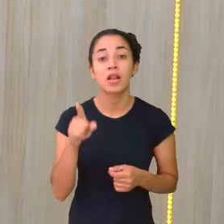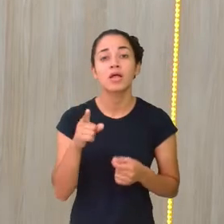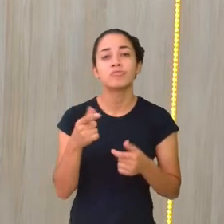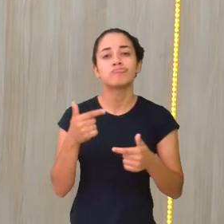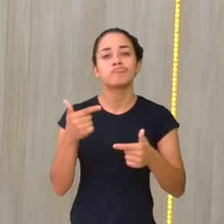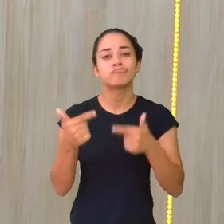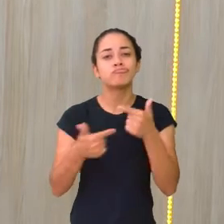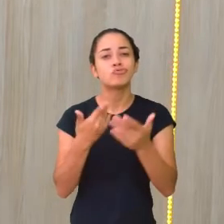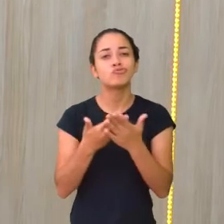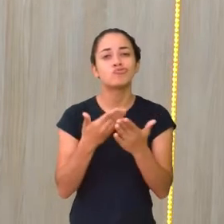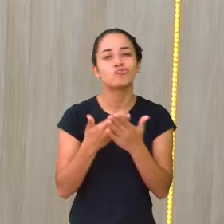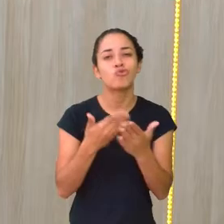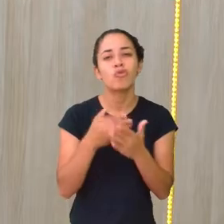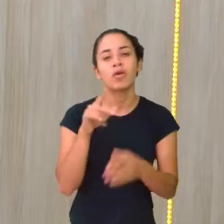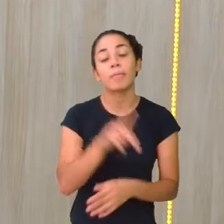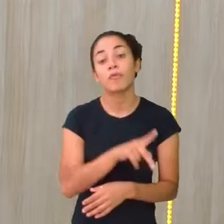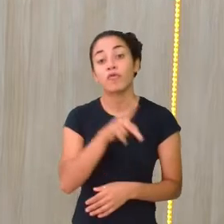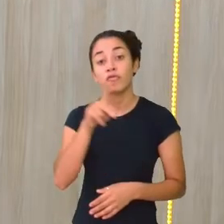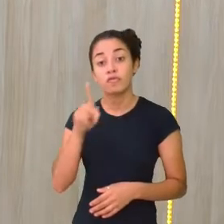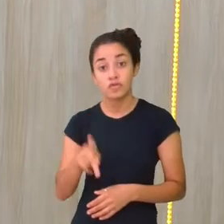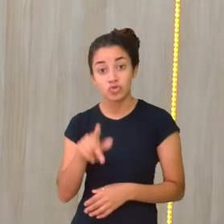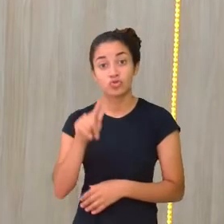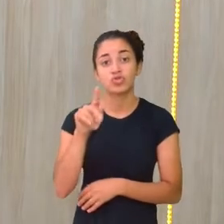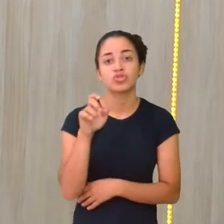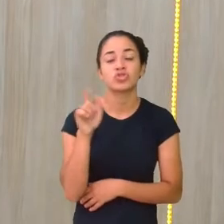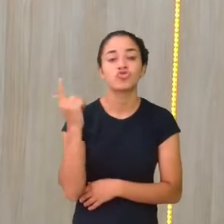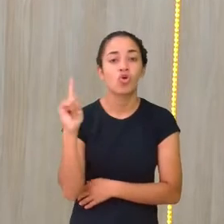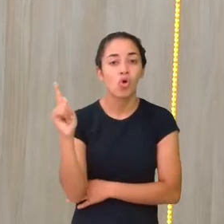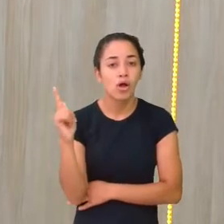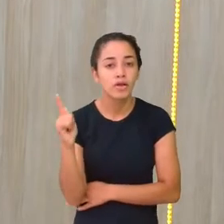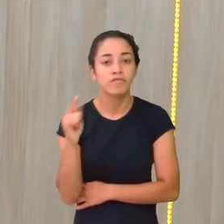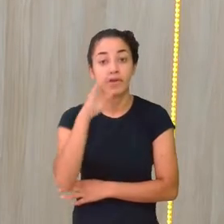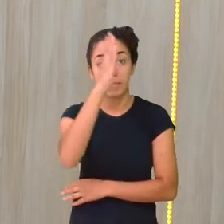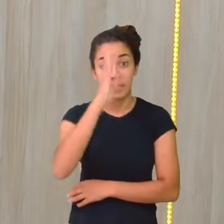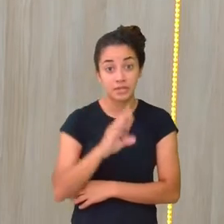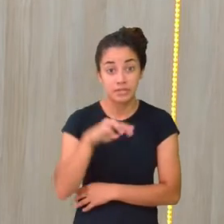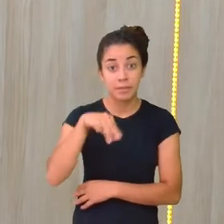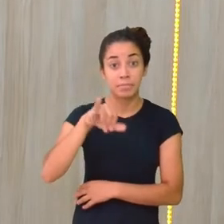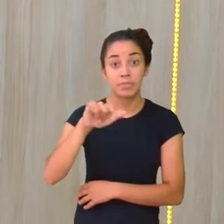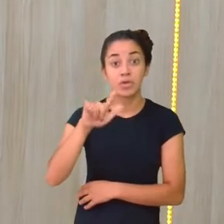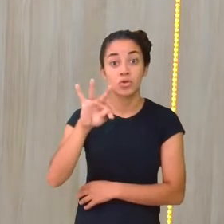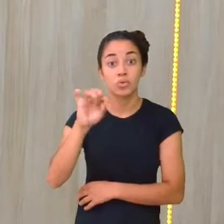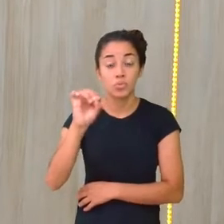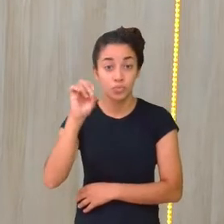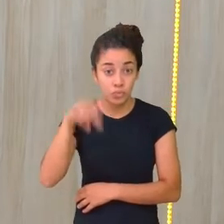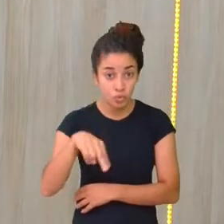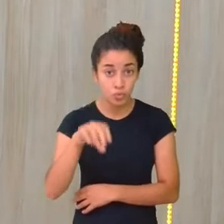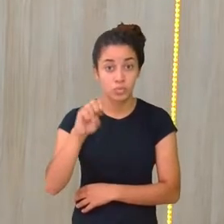nosso queridíssimo professor geógrafo brasileiro, Milton